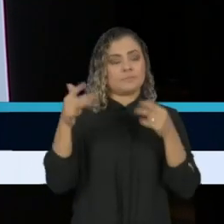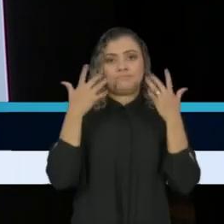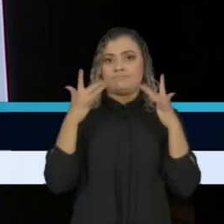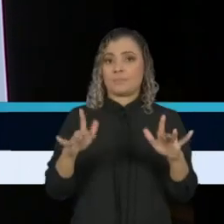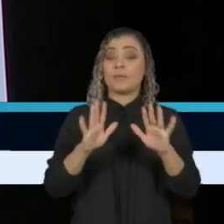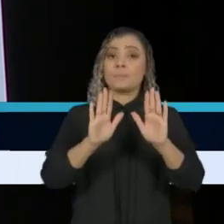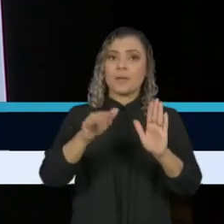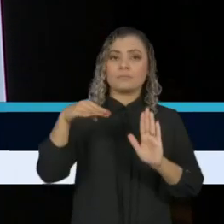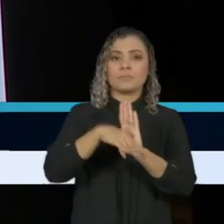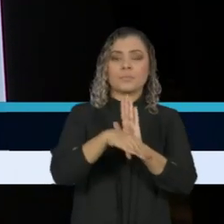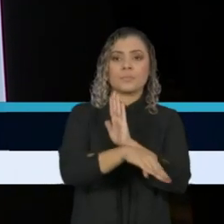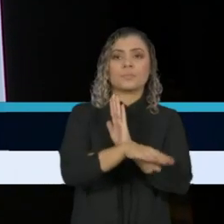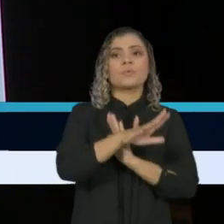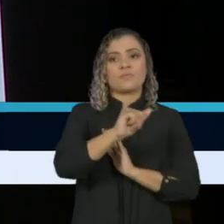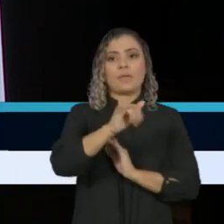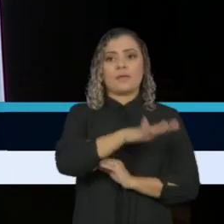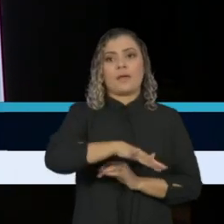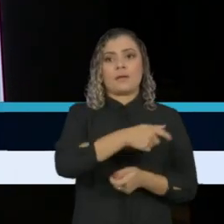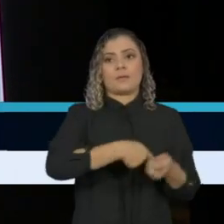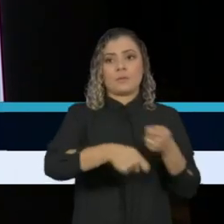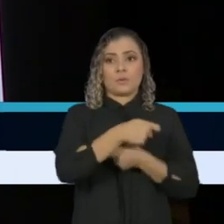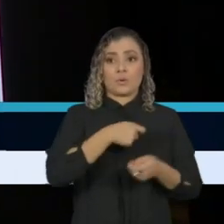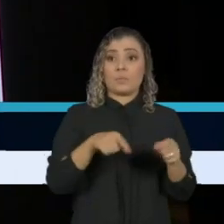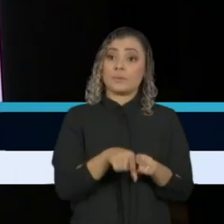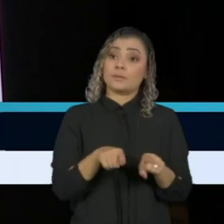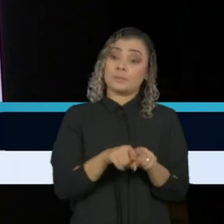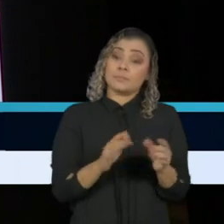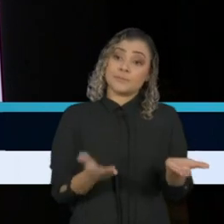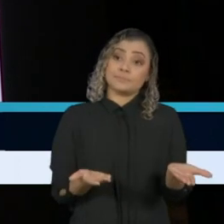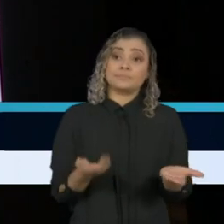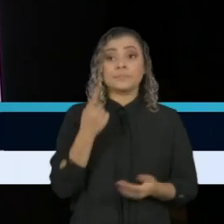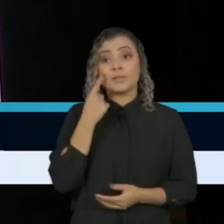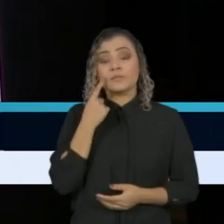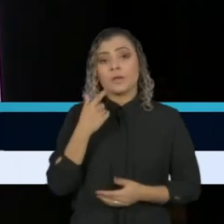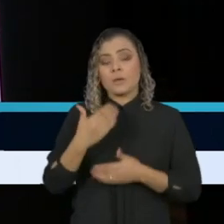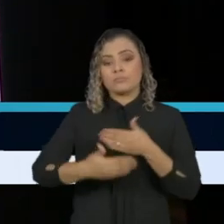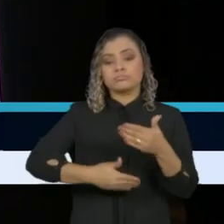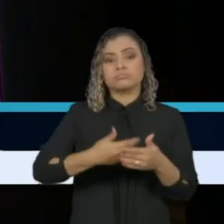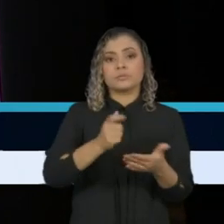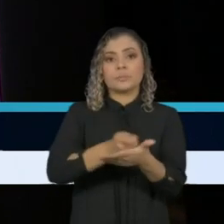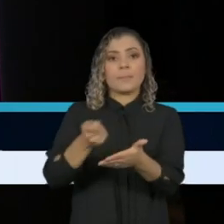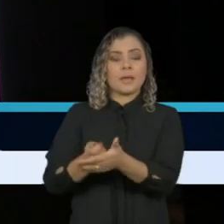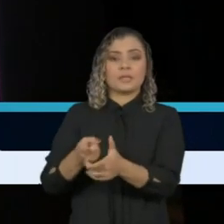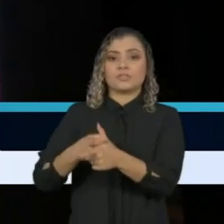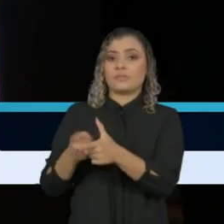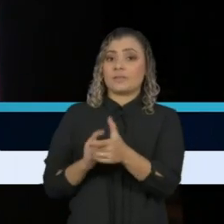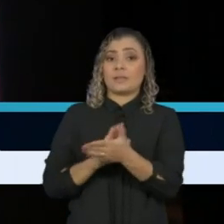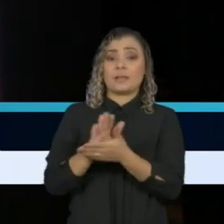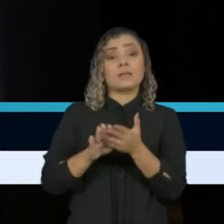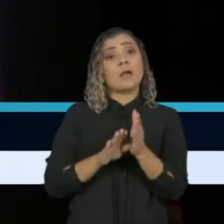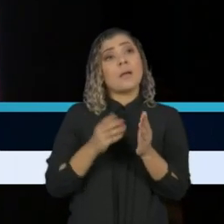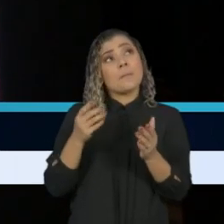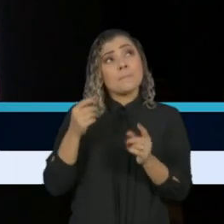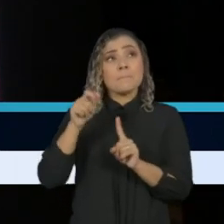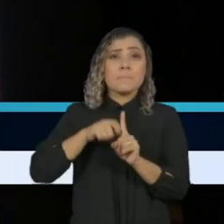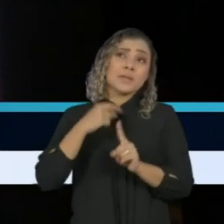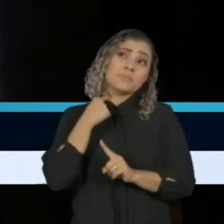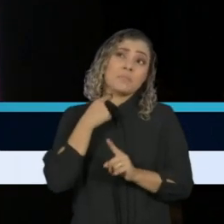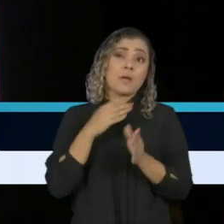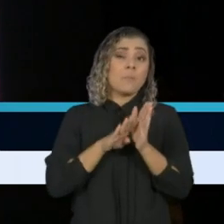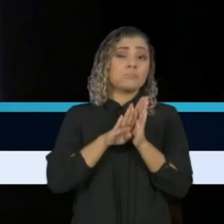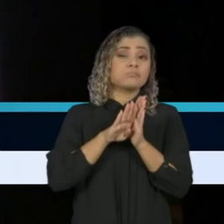que cairá mais a atividade econômica, a inadimplência se mantendo e talvez uma pequena recuperação no mês de maio. Então, tudo